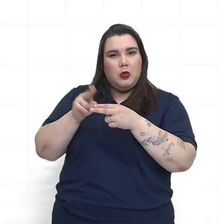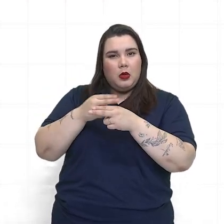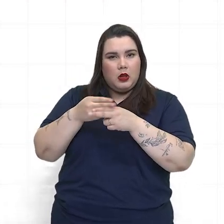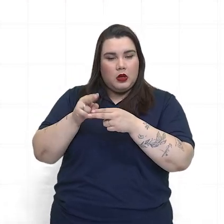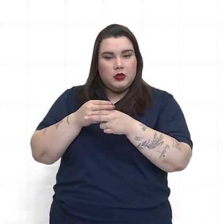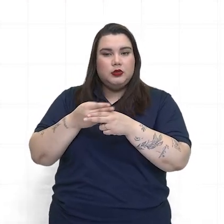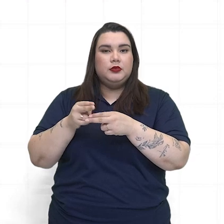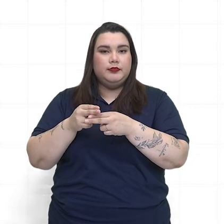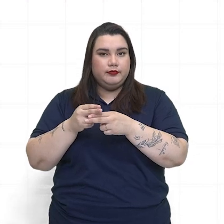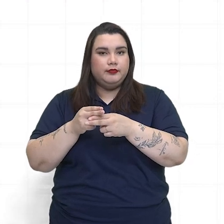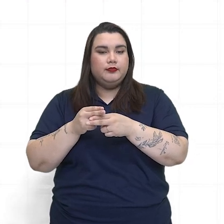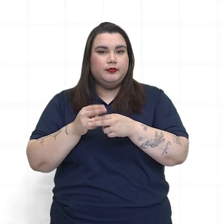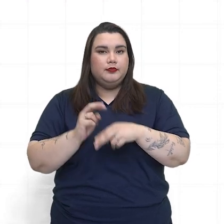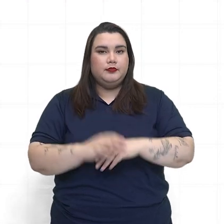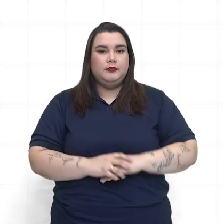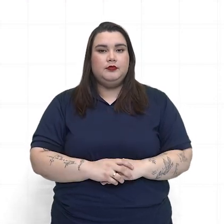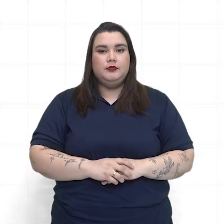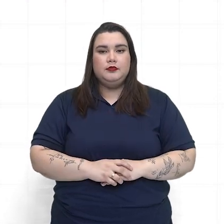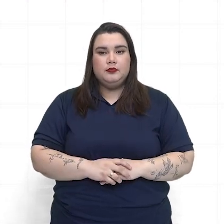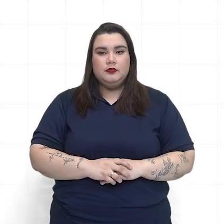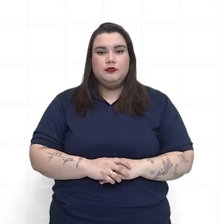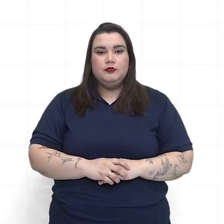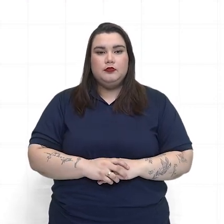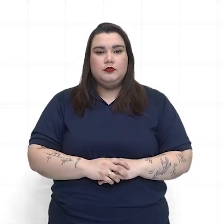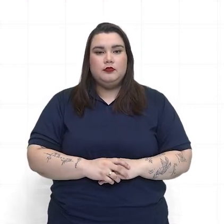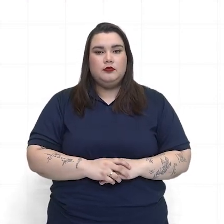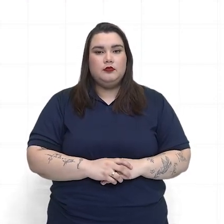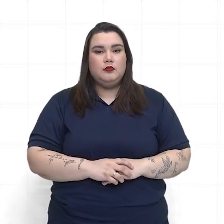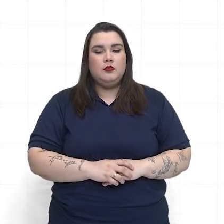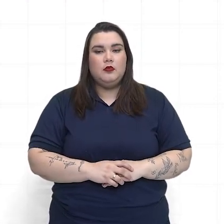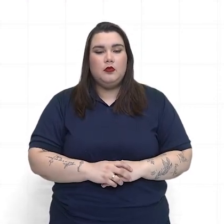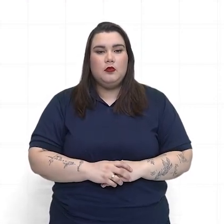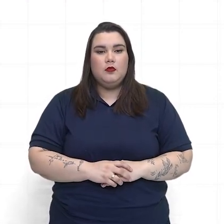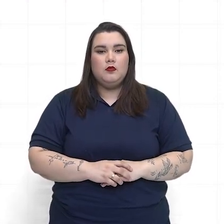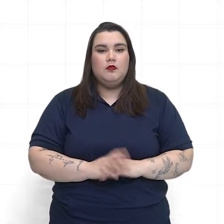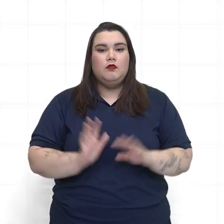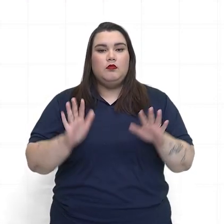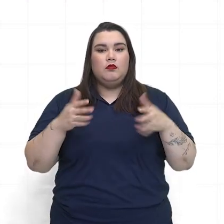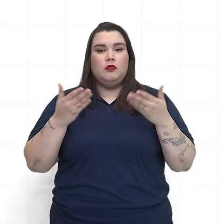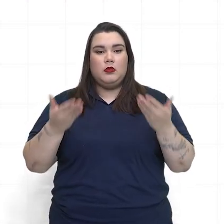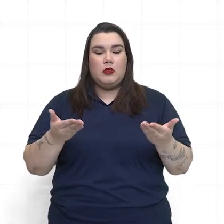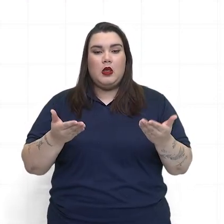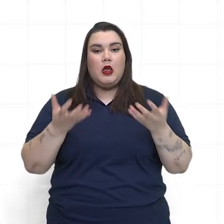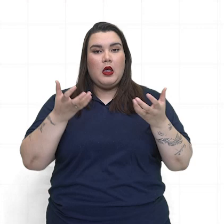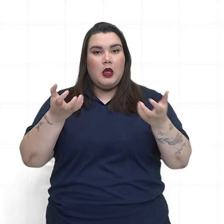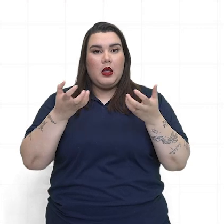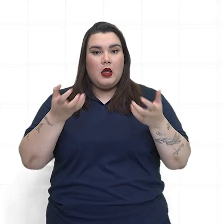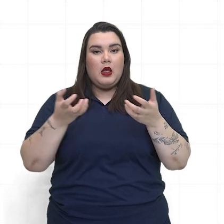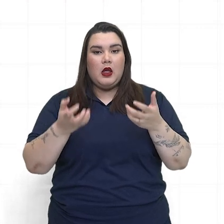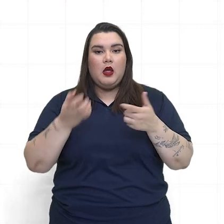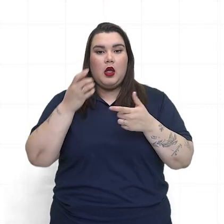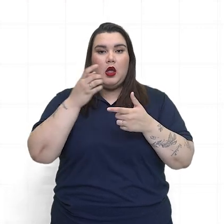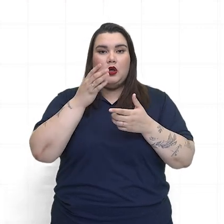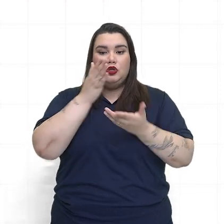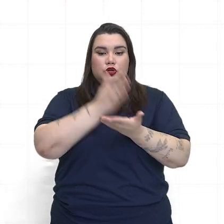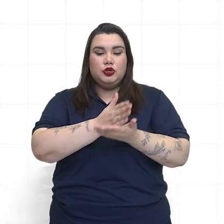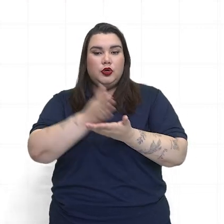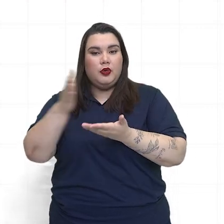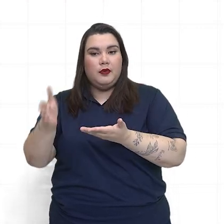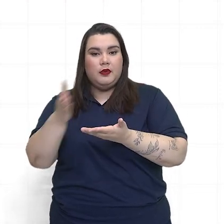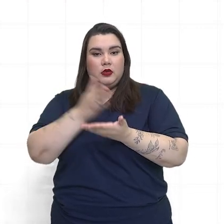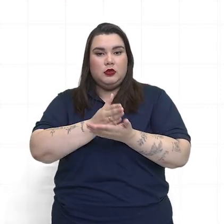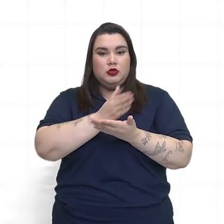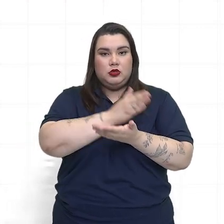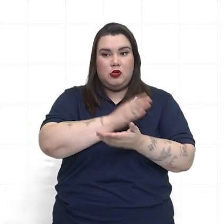tem 80 bombons, beleza? E quer dividir